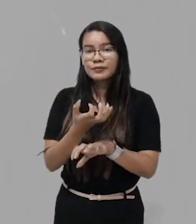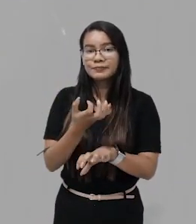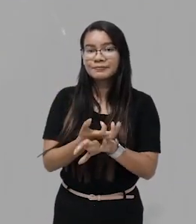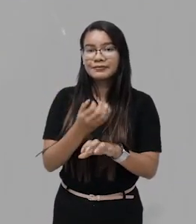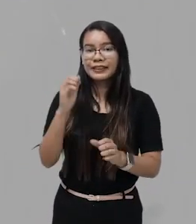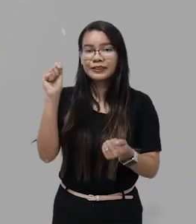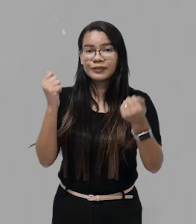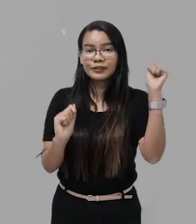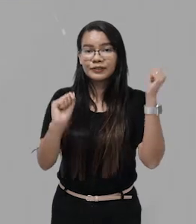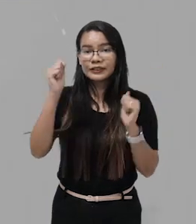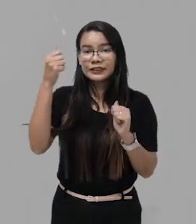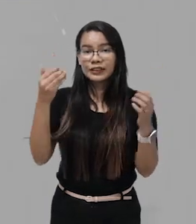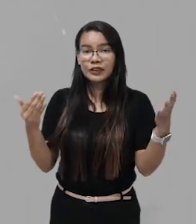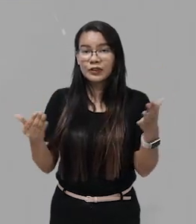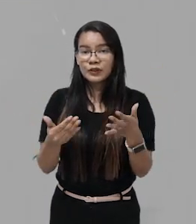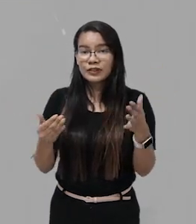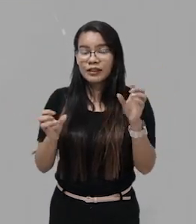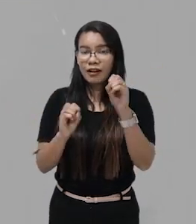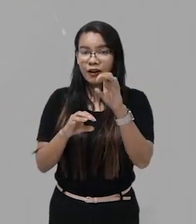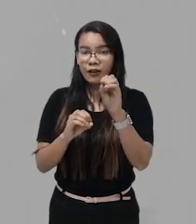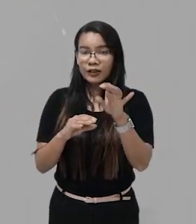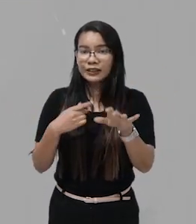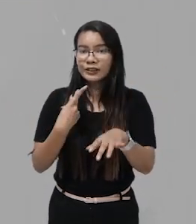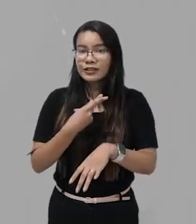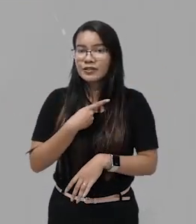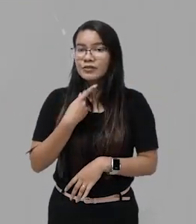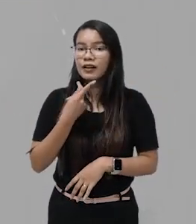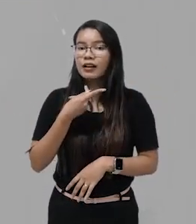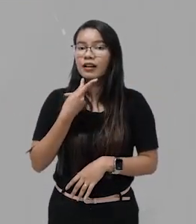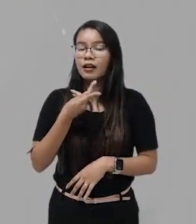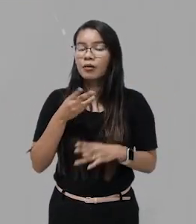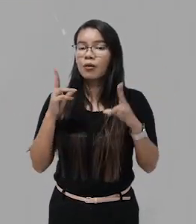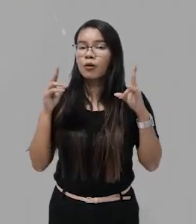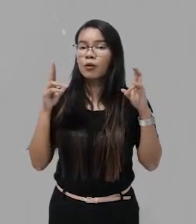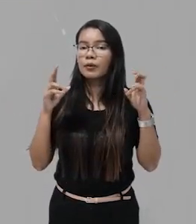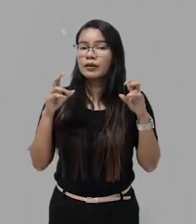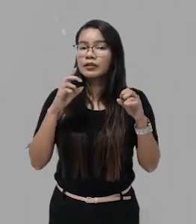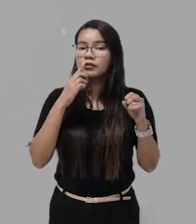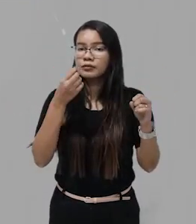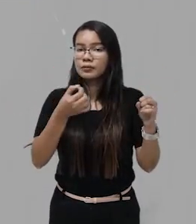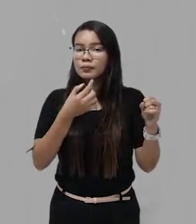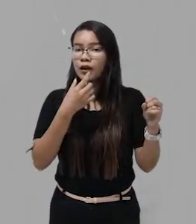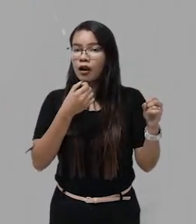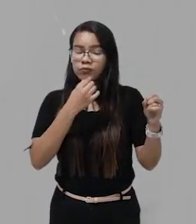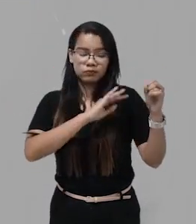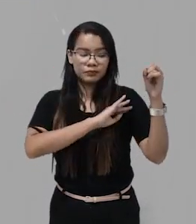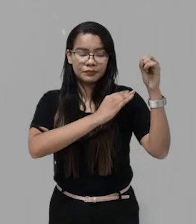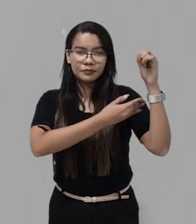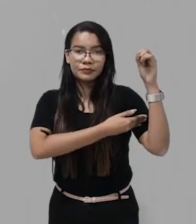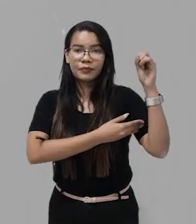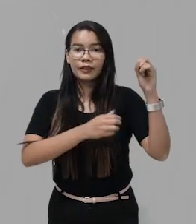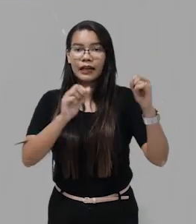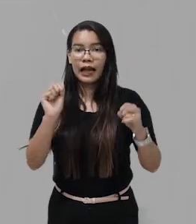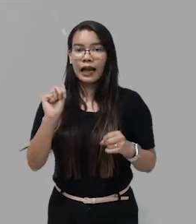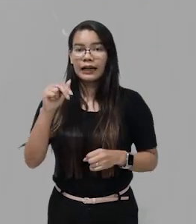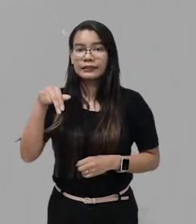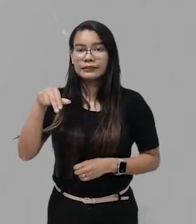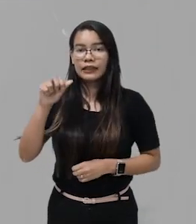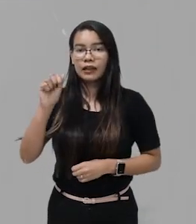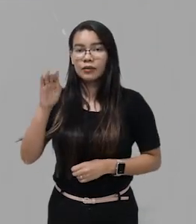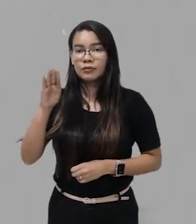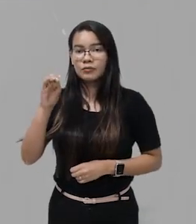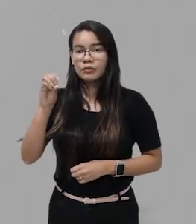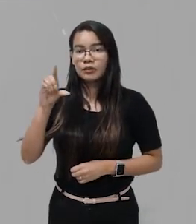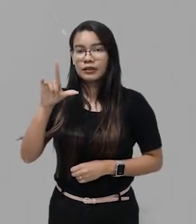Fique em Casa Aprendendo, nós iremos falar aqui sobre os esteroides anabolizantes. Na aula passada nós falamos de drogas lícitas e